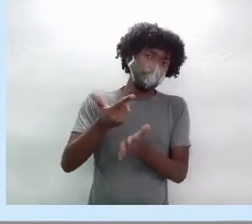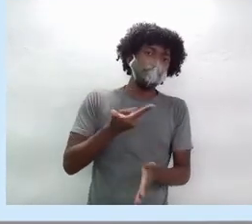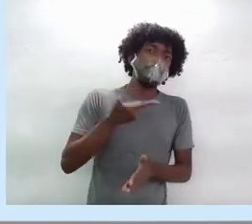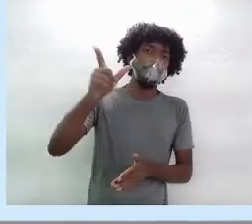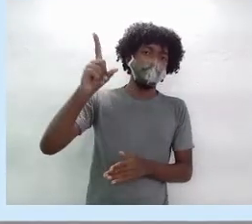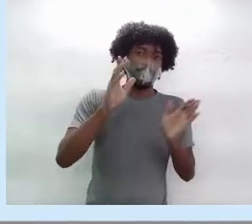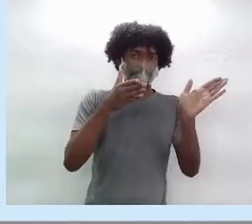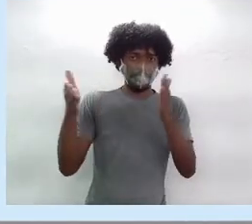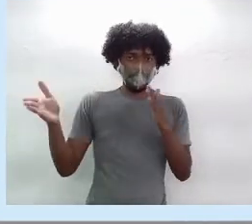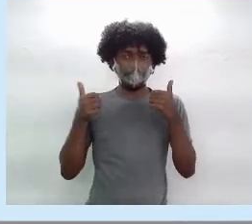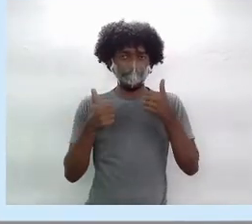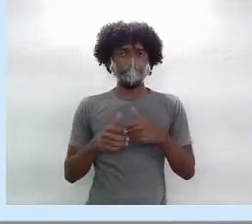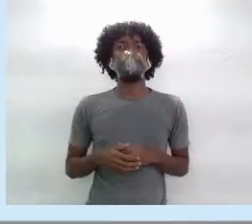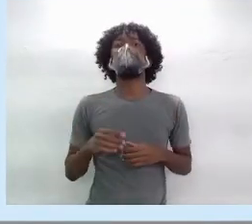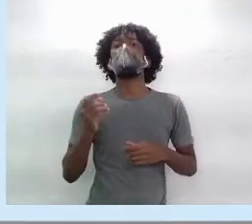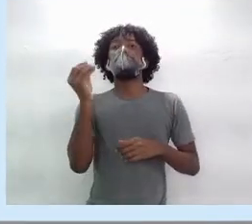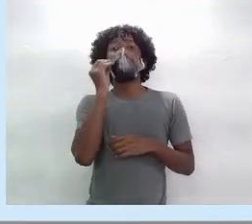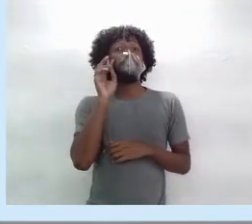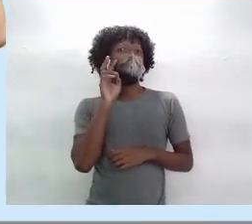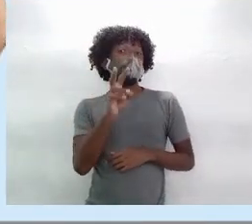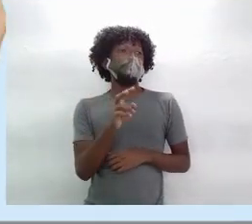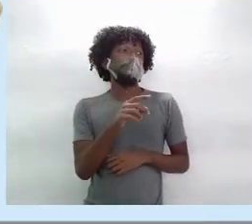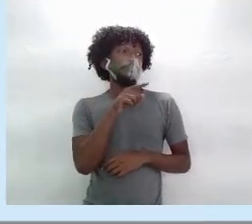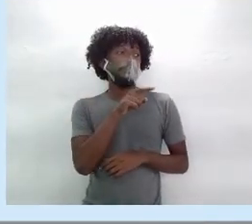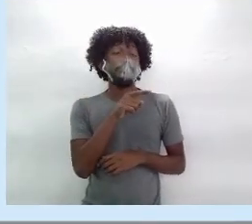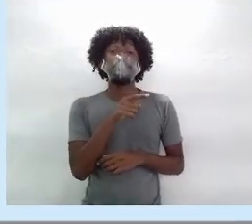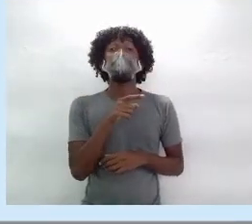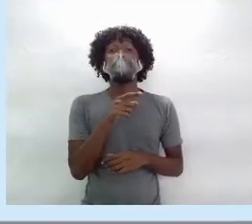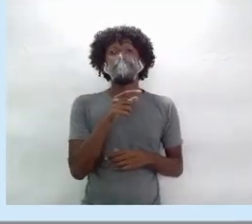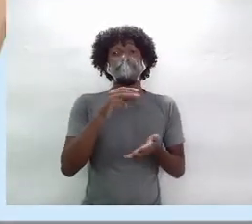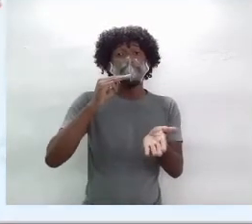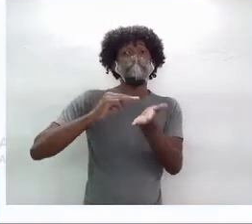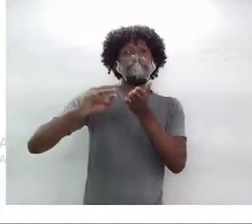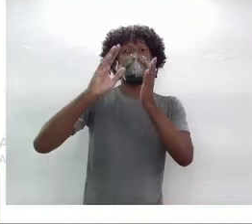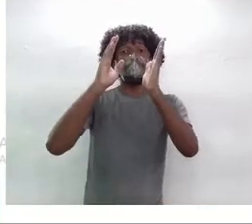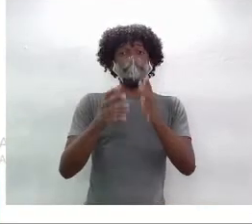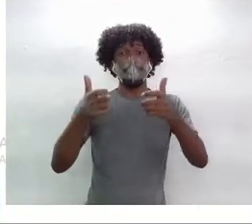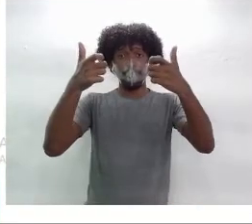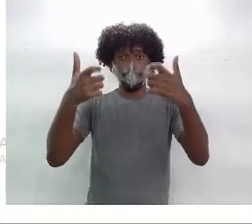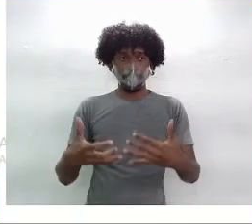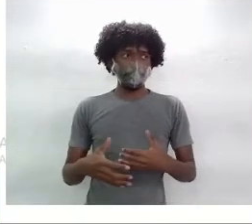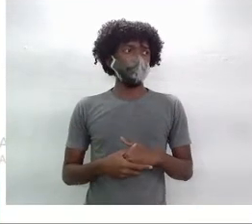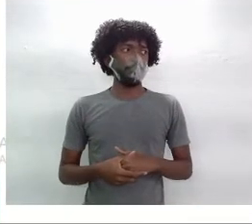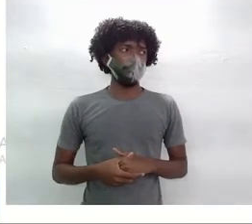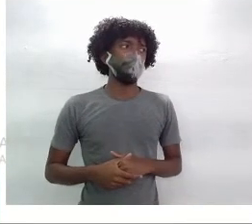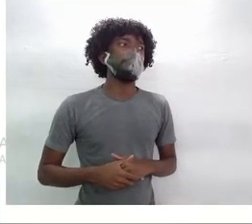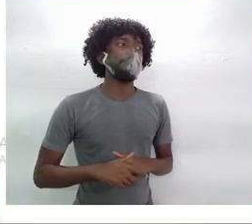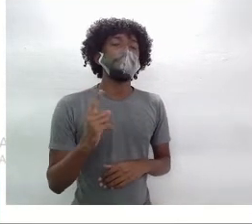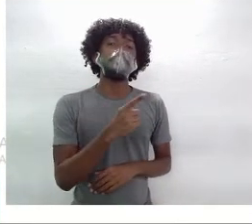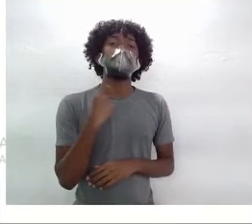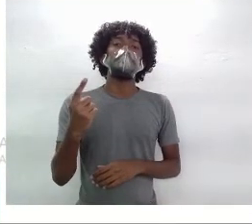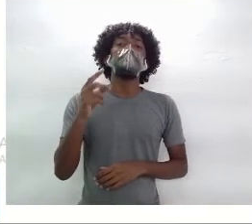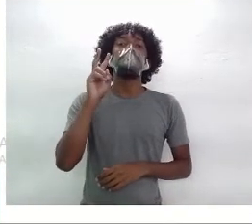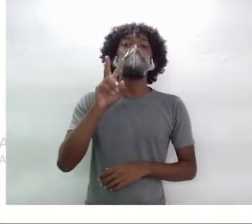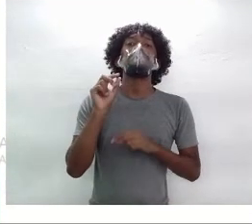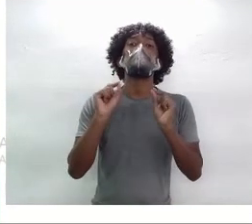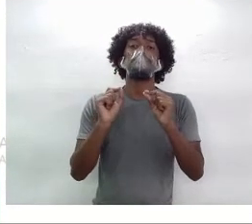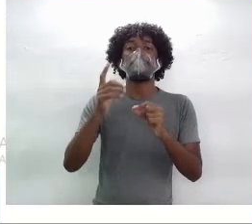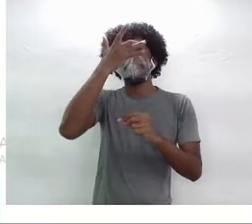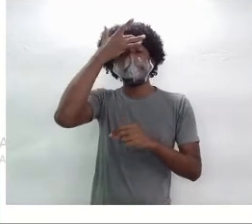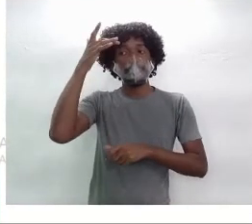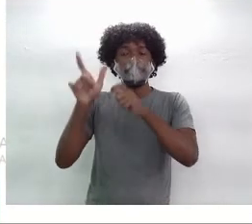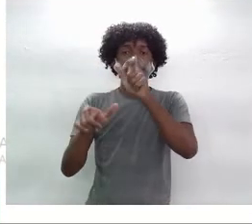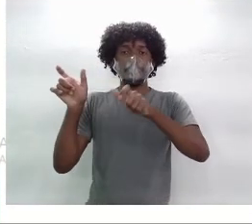Vejam só a mensagem que trago para vocês. Olhem para a tela. O que é que nós vemos aí? Pessoas,